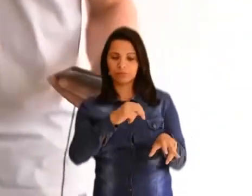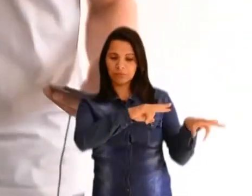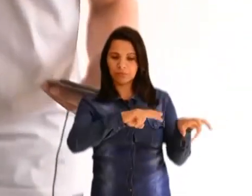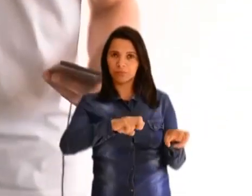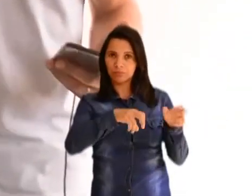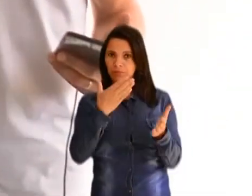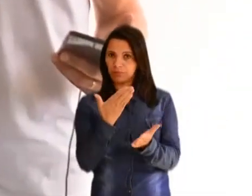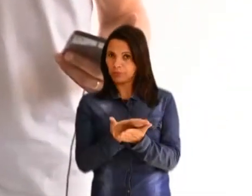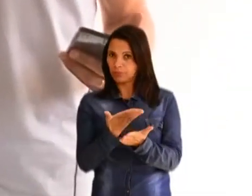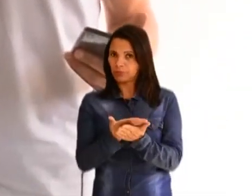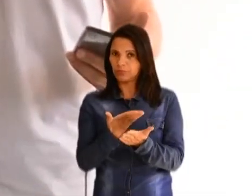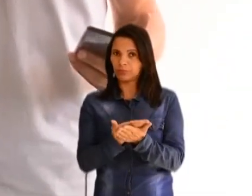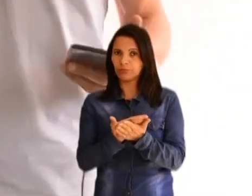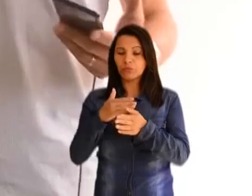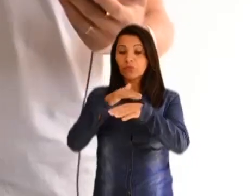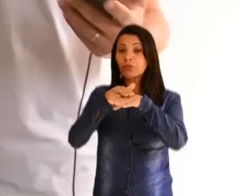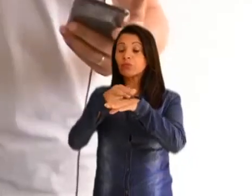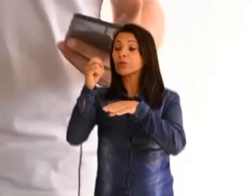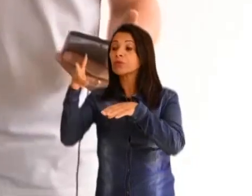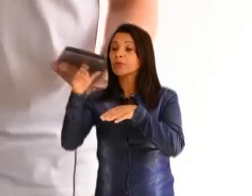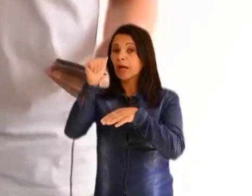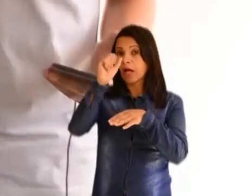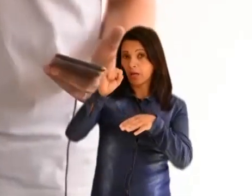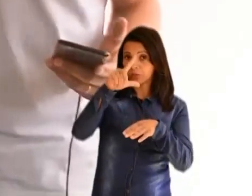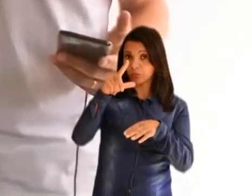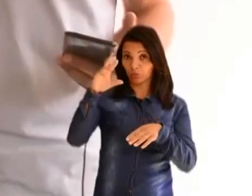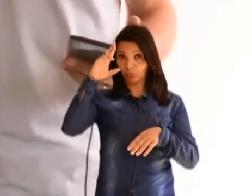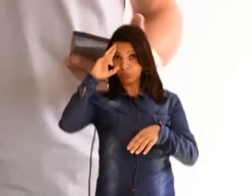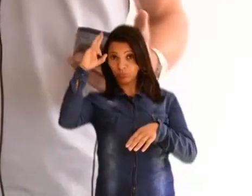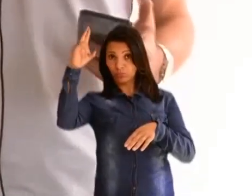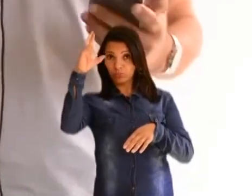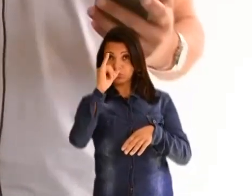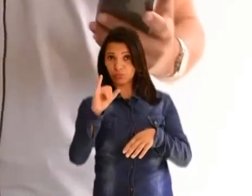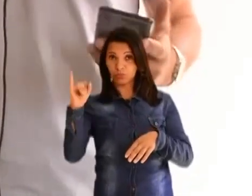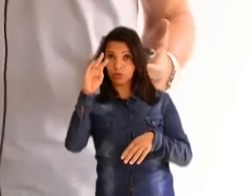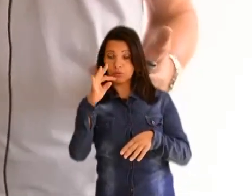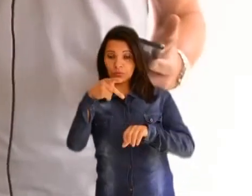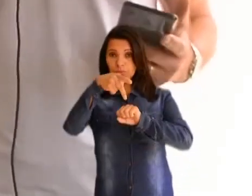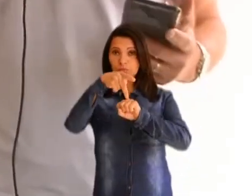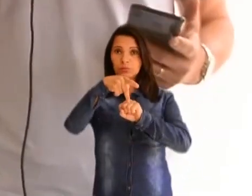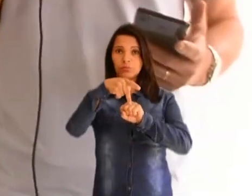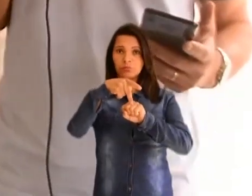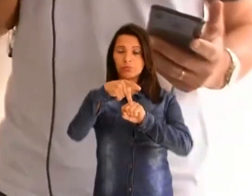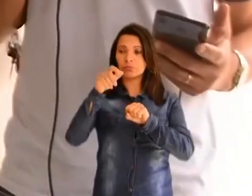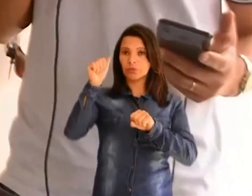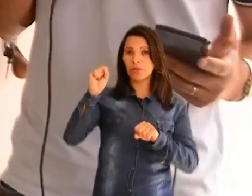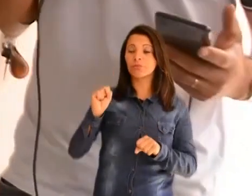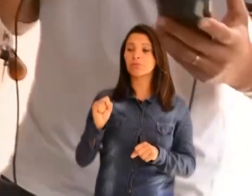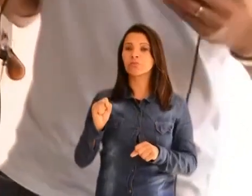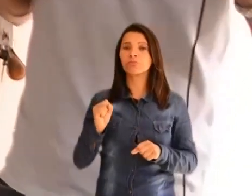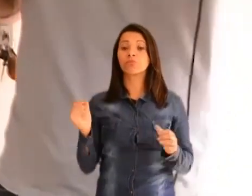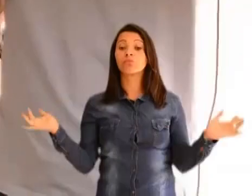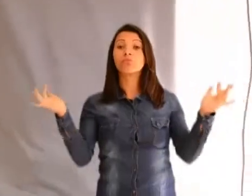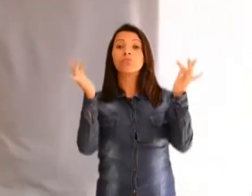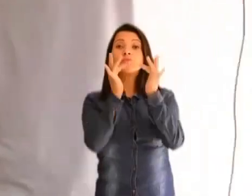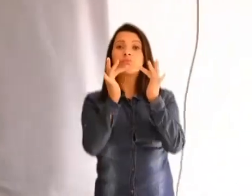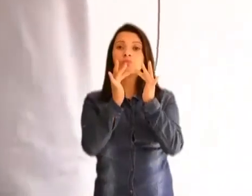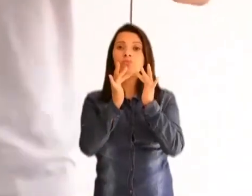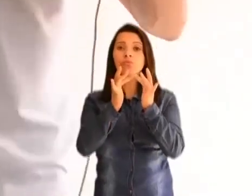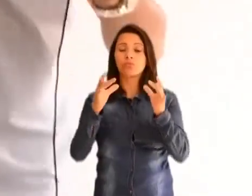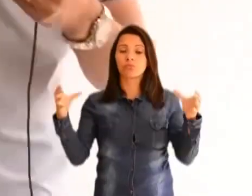sinal de qualidade para as escolas do campo eu vou conversar com Elson Gonçalves Ele quer coordenador de t.i. na prefeitura